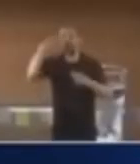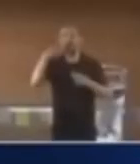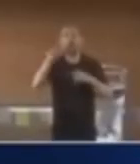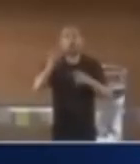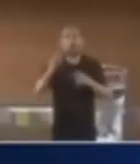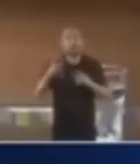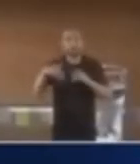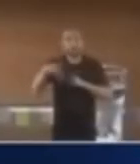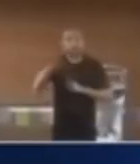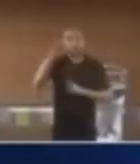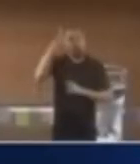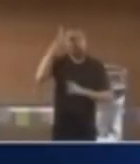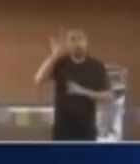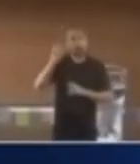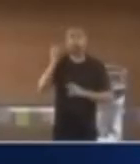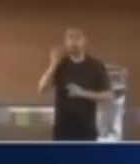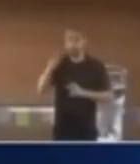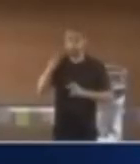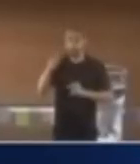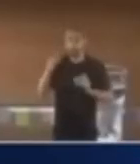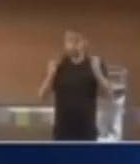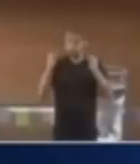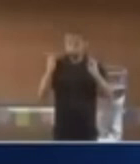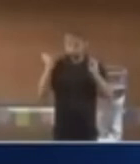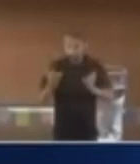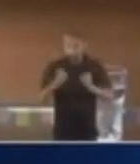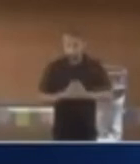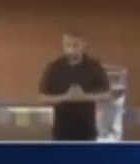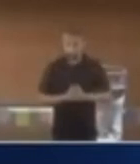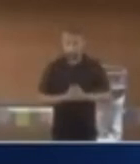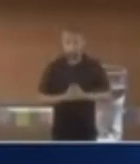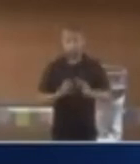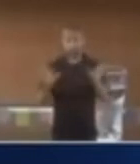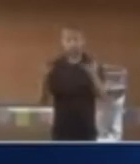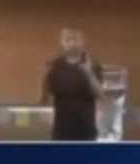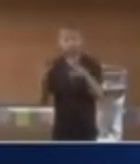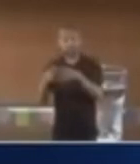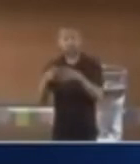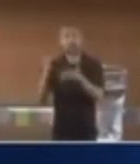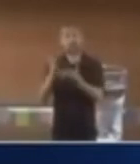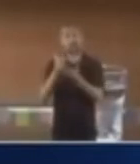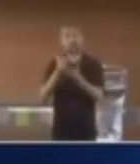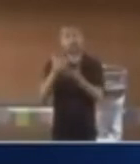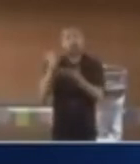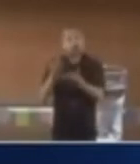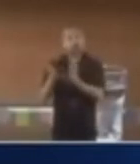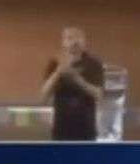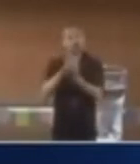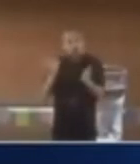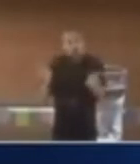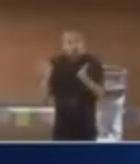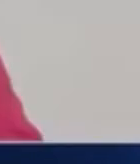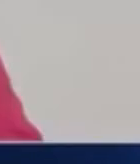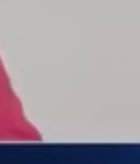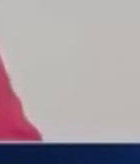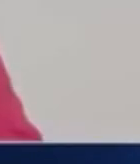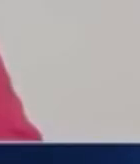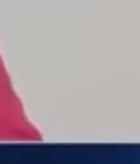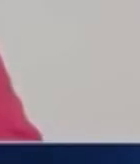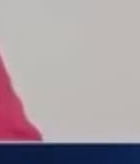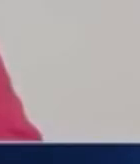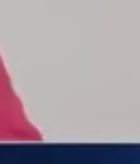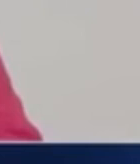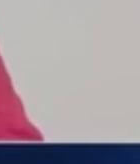ela fica num numa situação muito delicada né entre logicamente né um governo que tem propostas